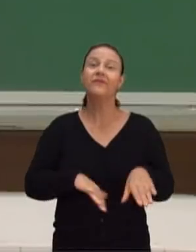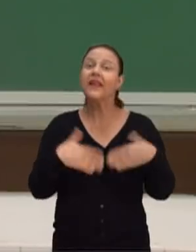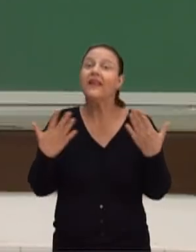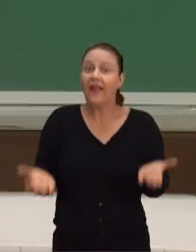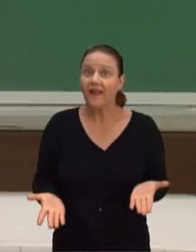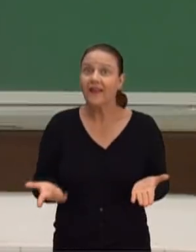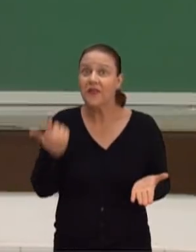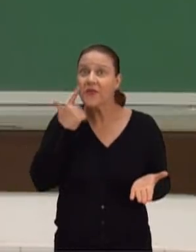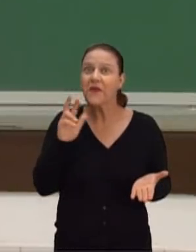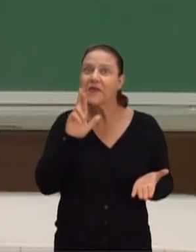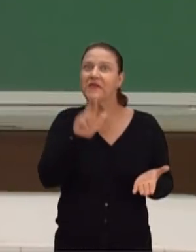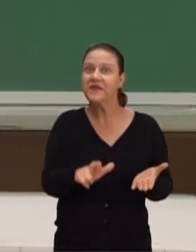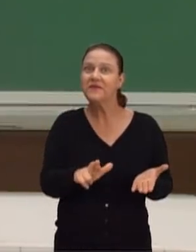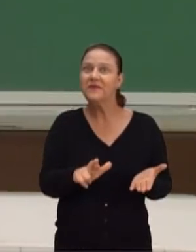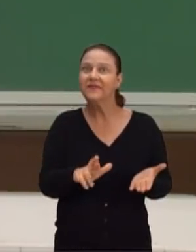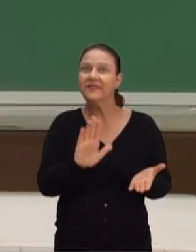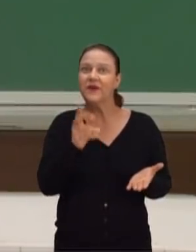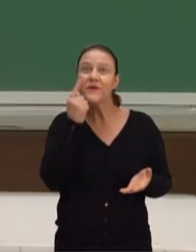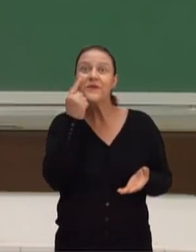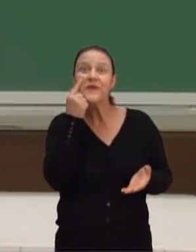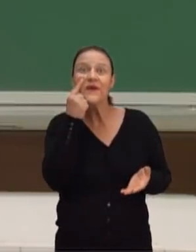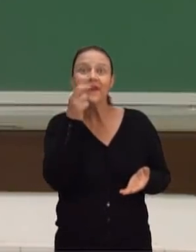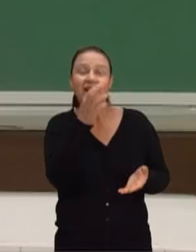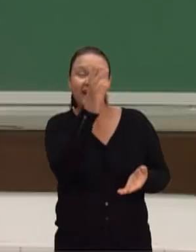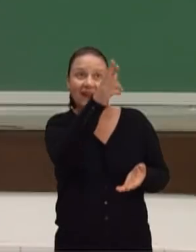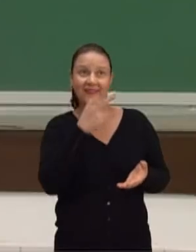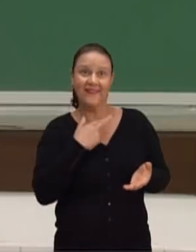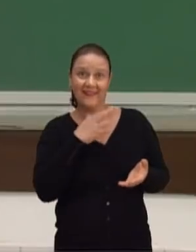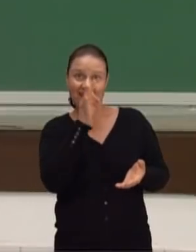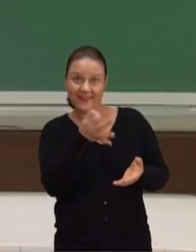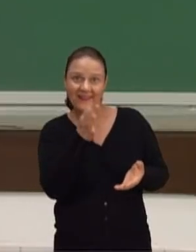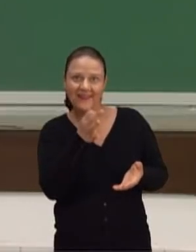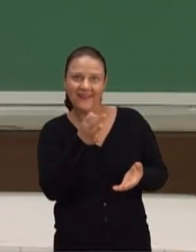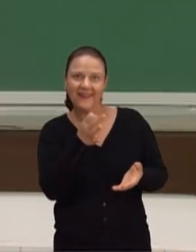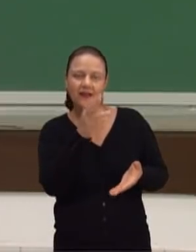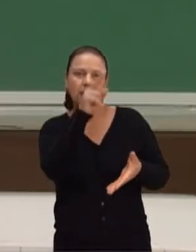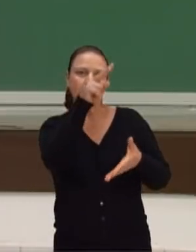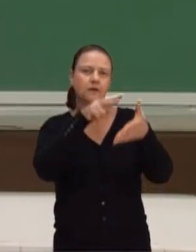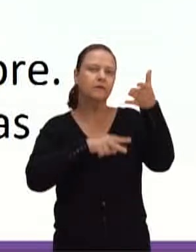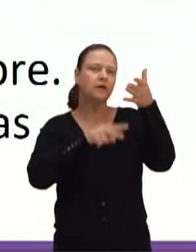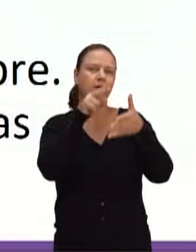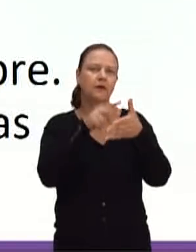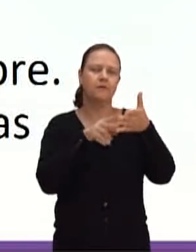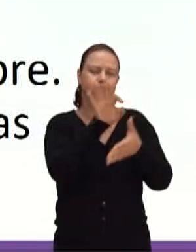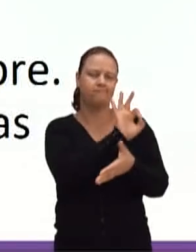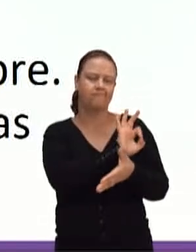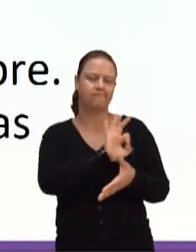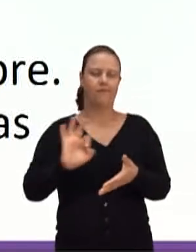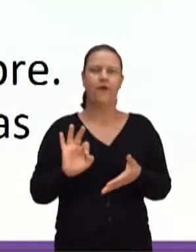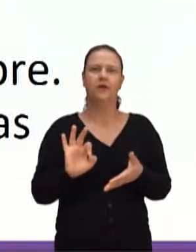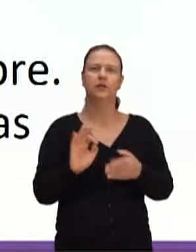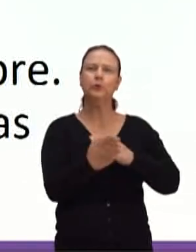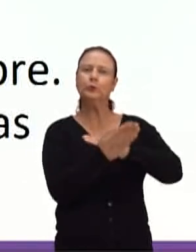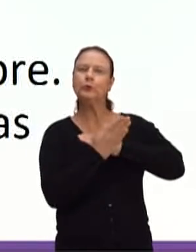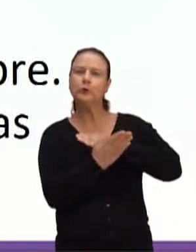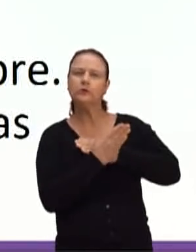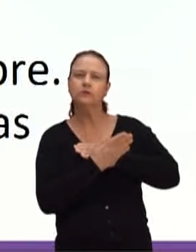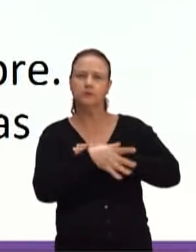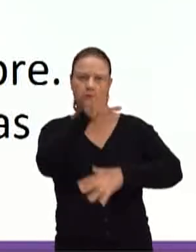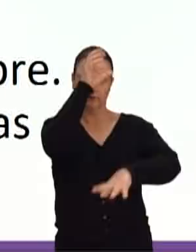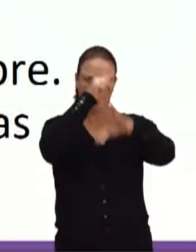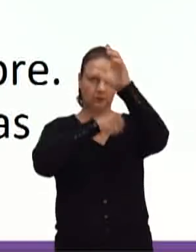E aí, respondeu? Vamos lá ver a resposta certa? A leitura é ótima porque nos ajuda a aprendermos a escrever